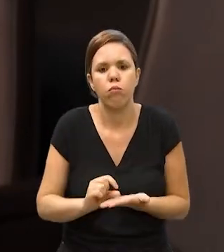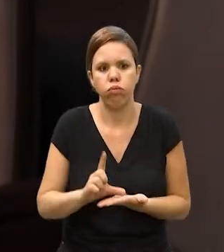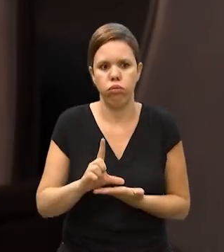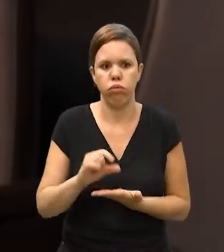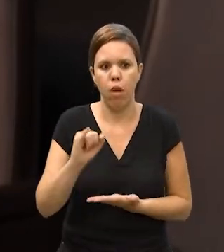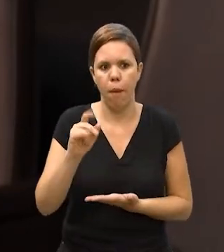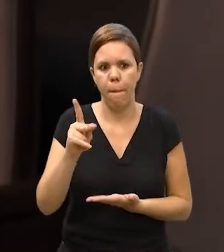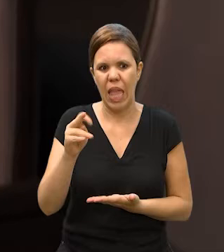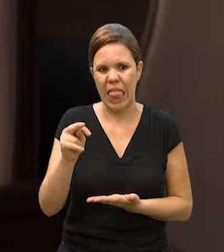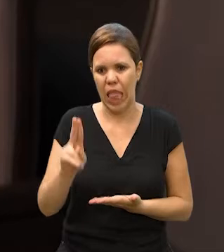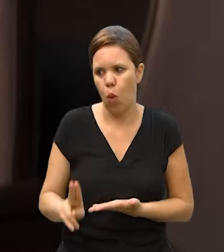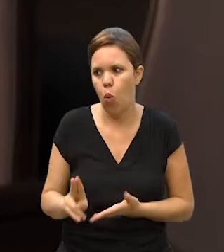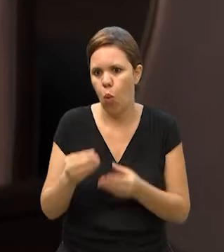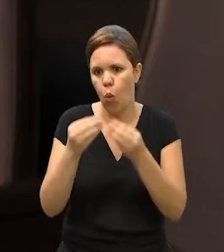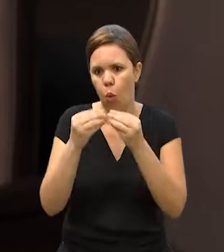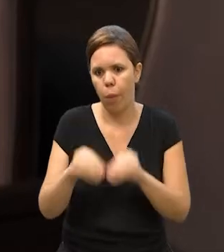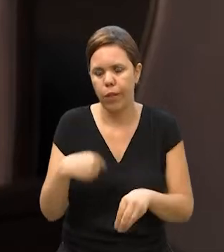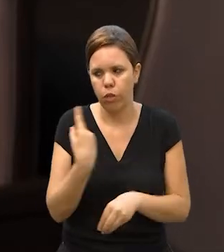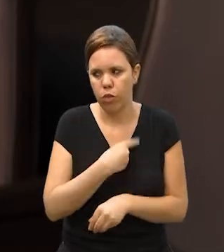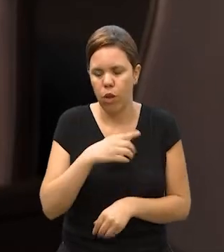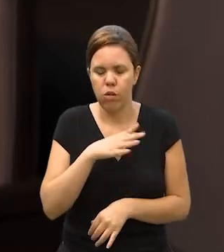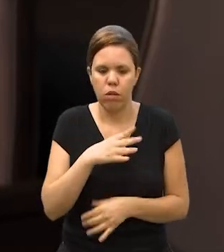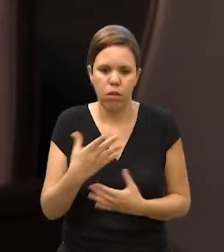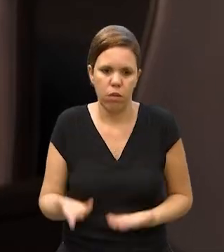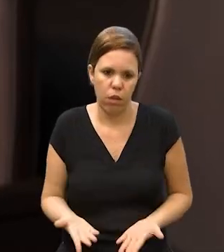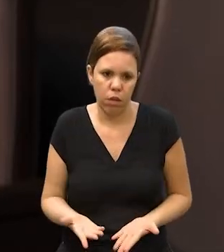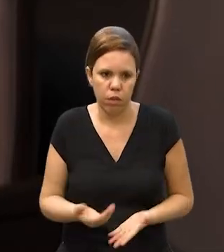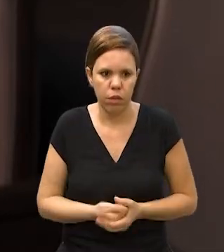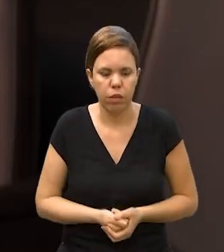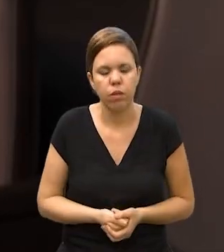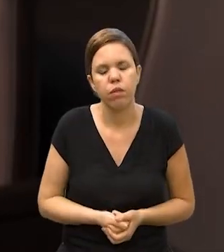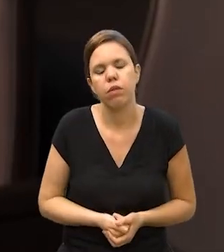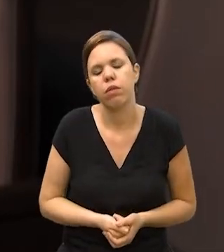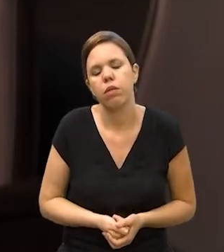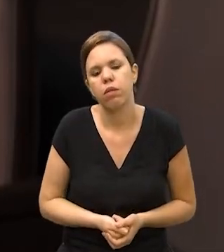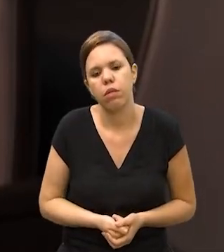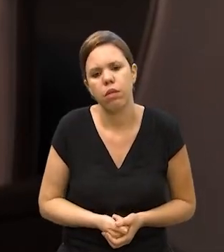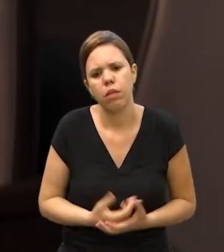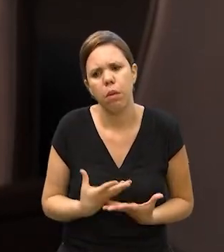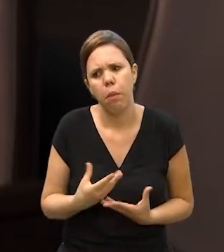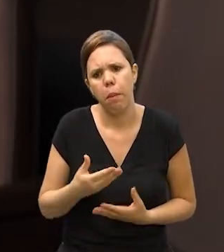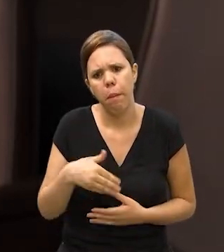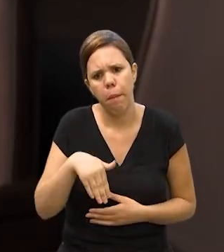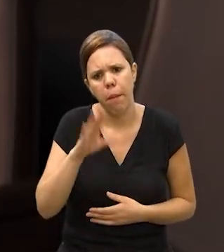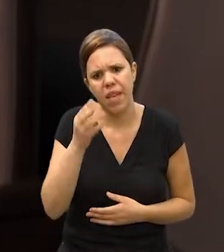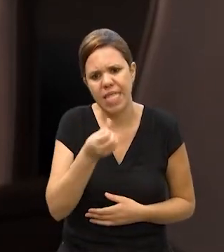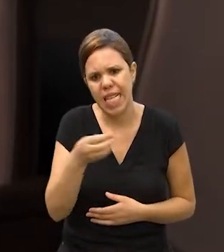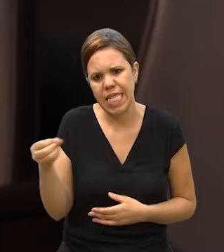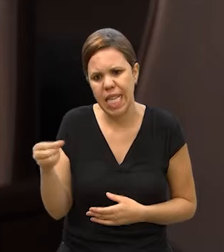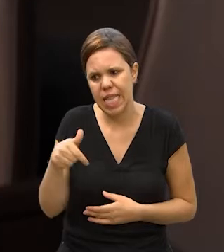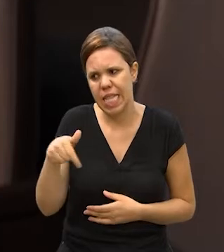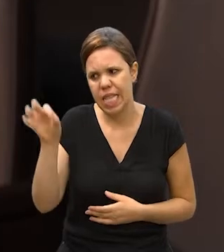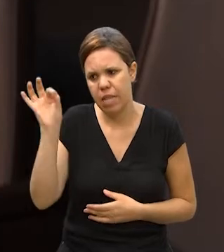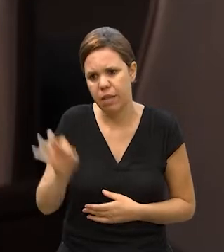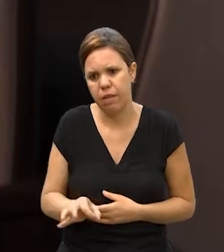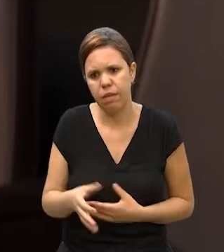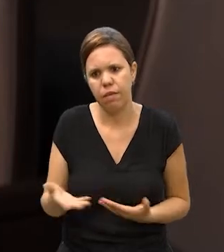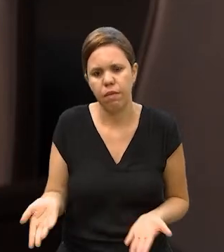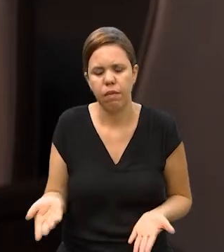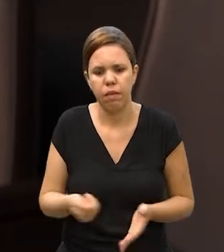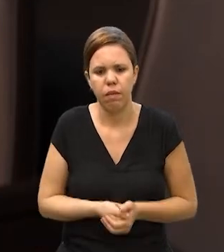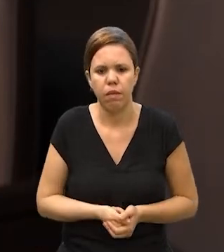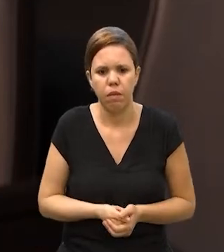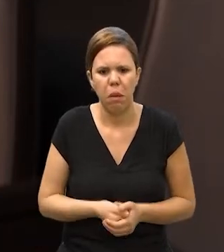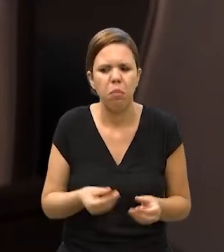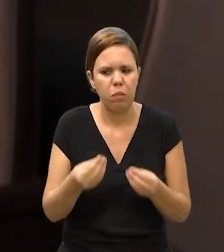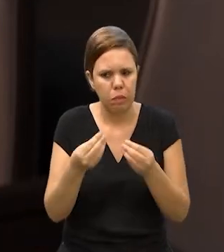muito prejudicial para a nossa cidade, né? Foi um aumento de mais de 60%, 70%,